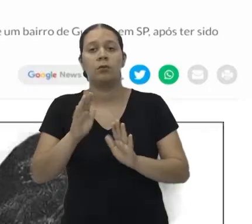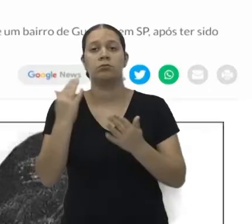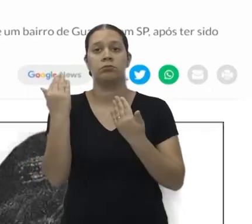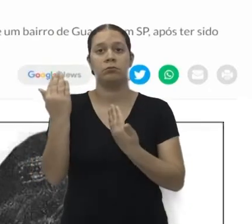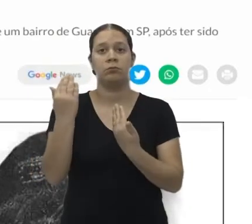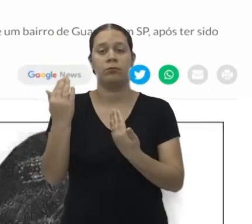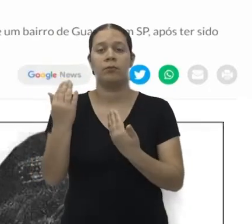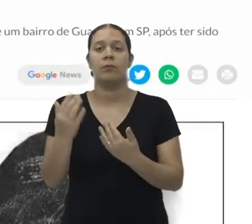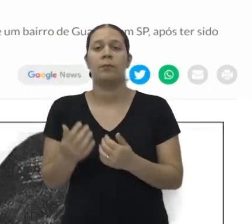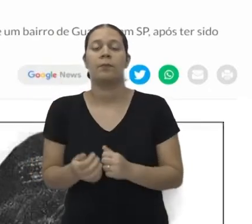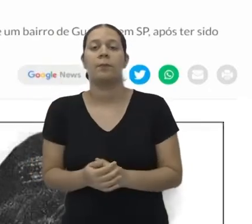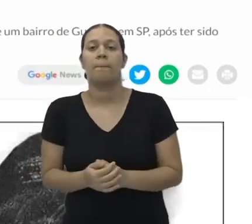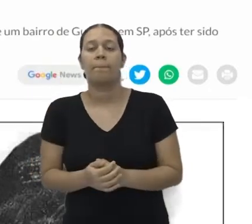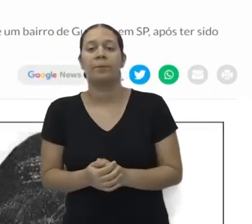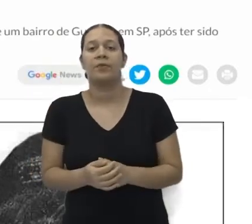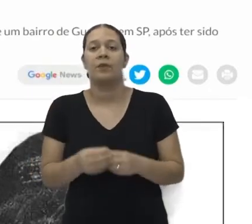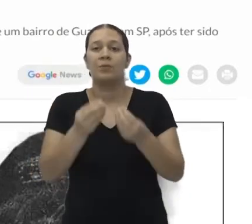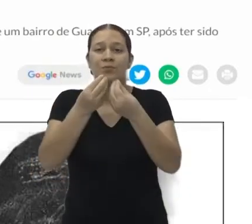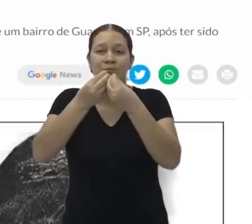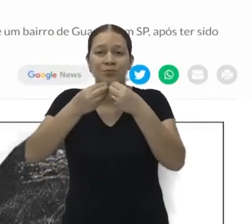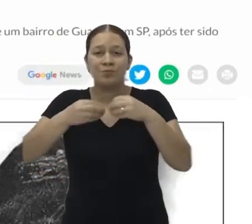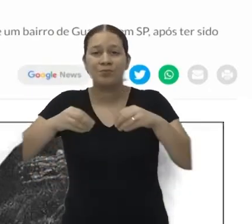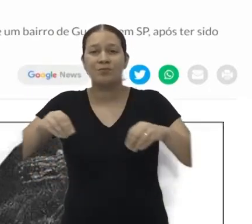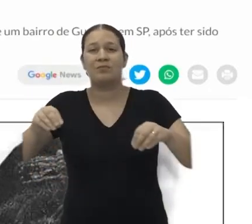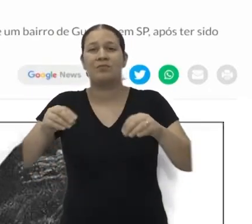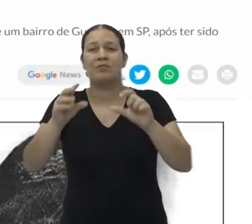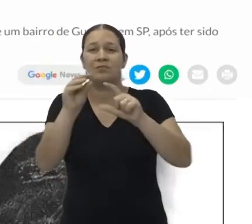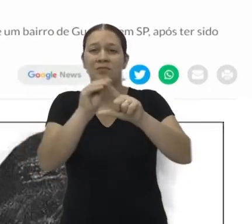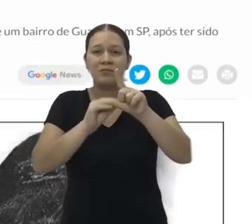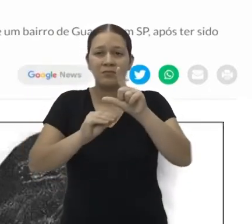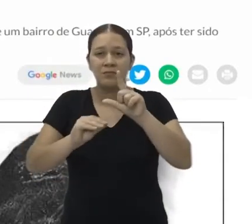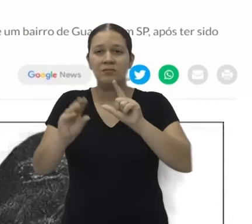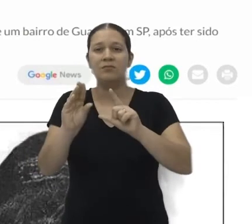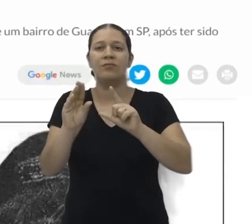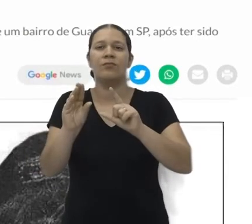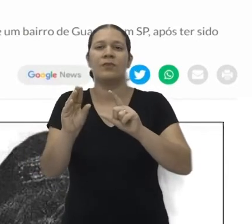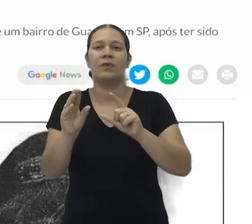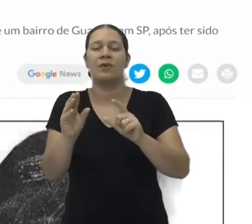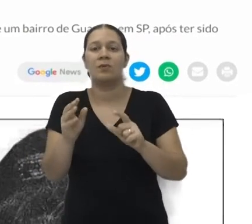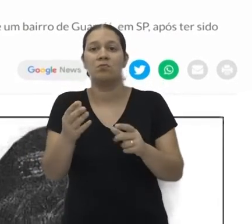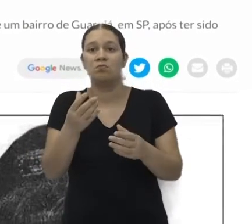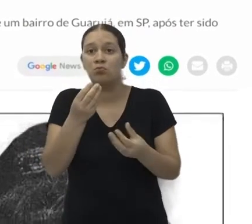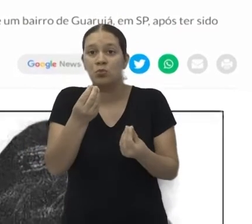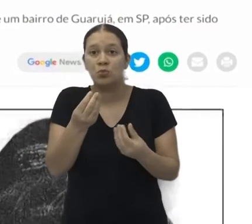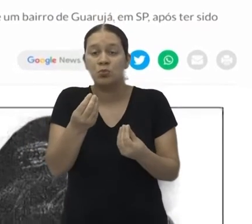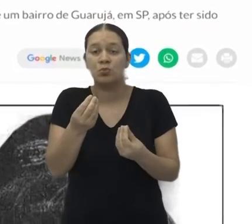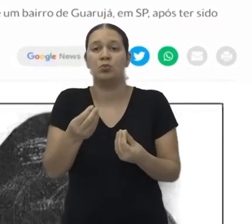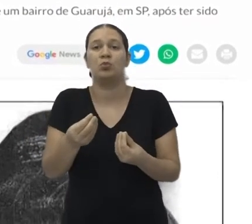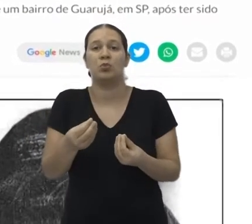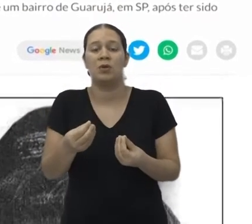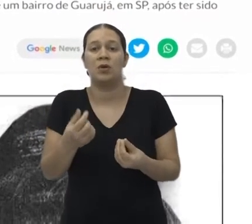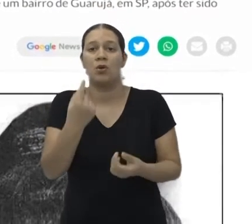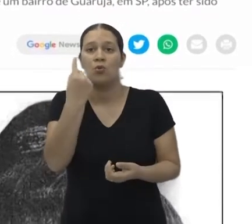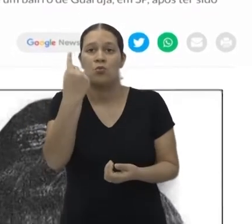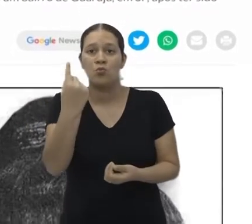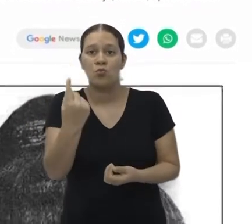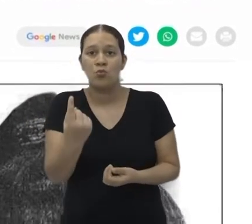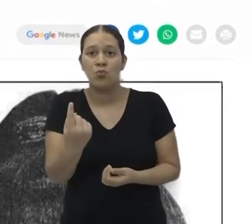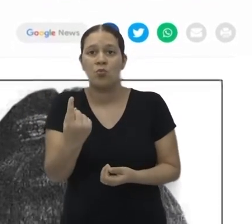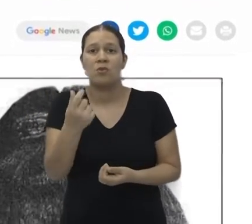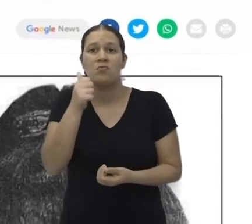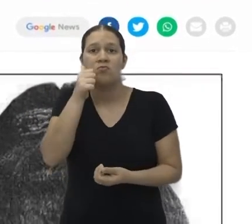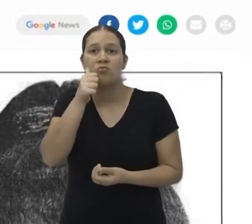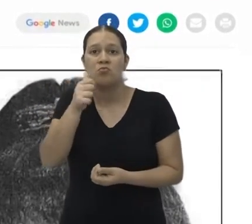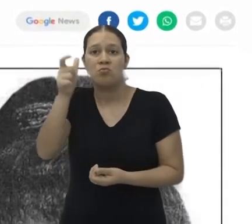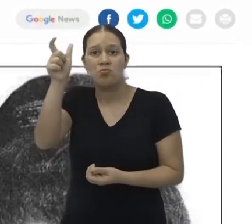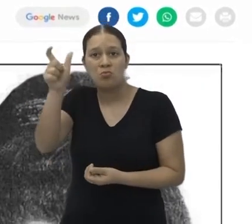cuidado. As consequências de compartilhar de maneira automática podem ser graves. Em 2014, uma